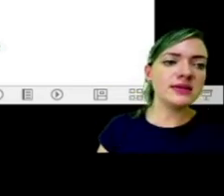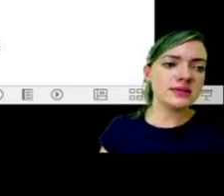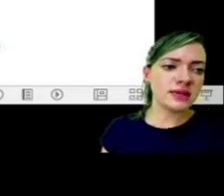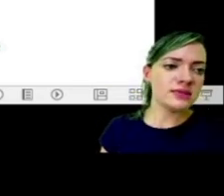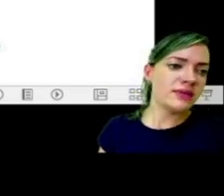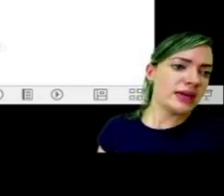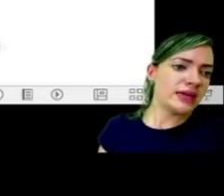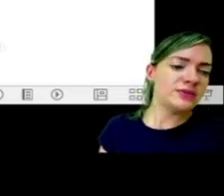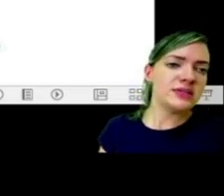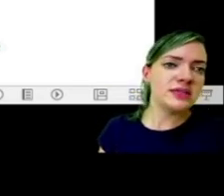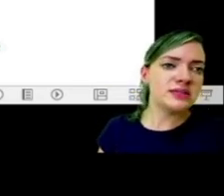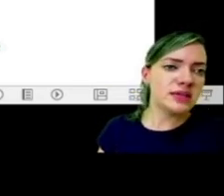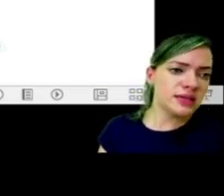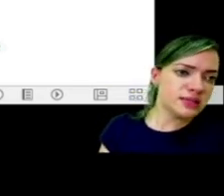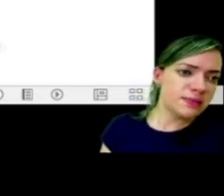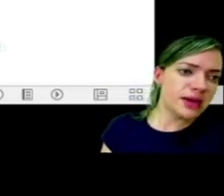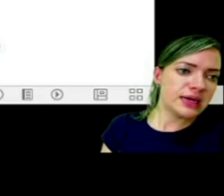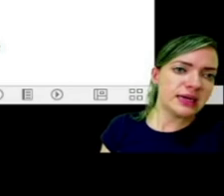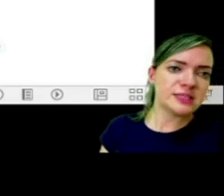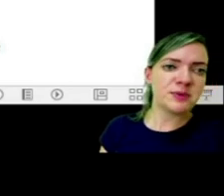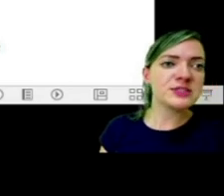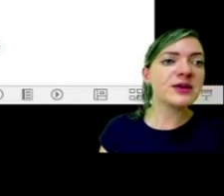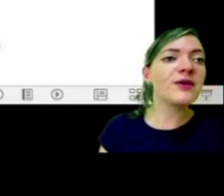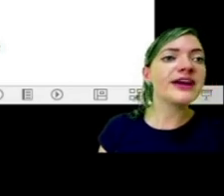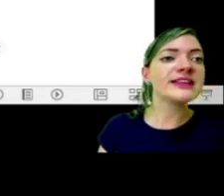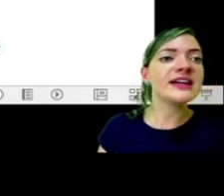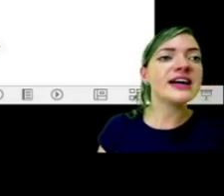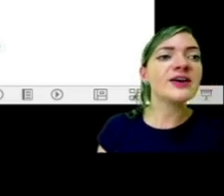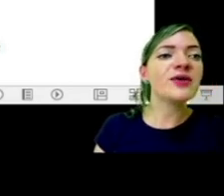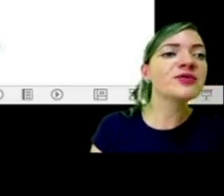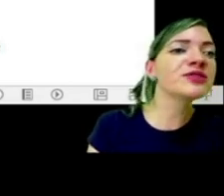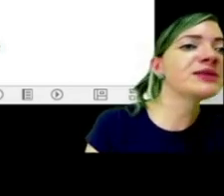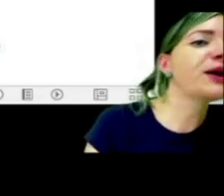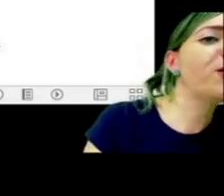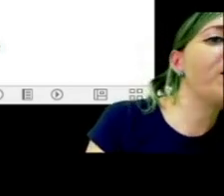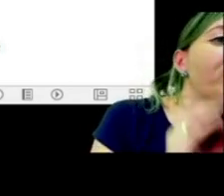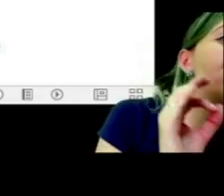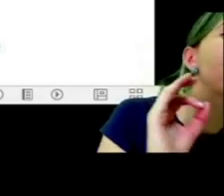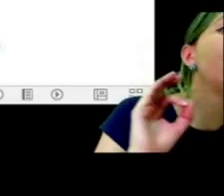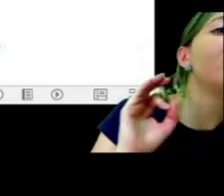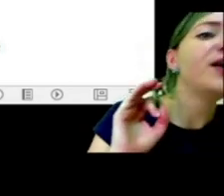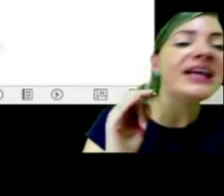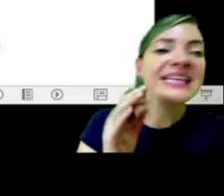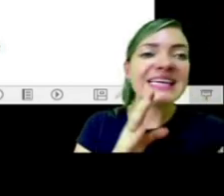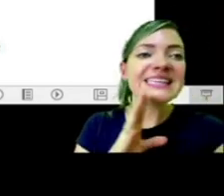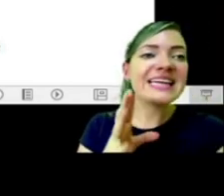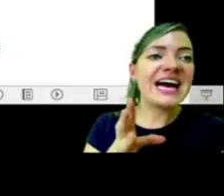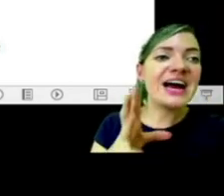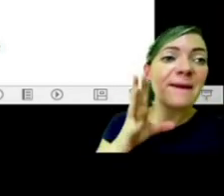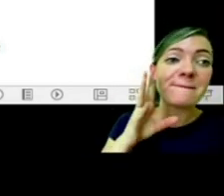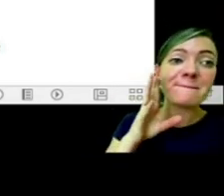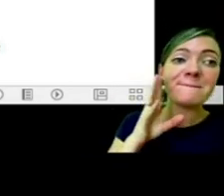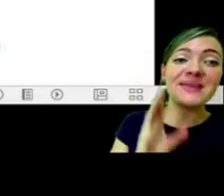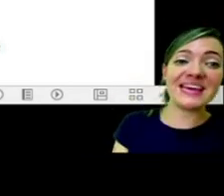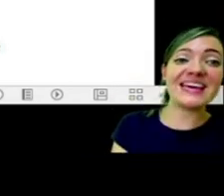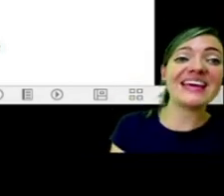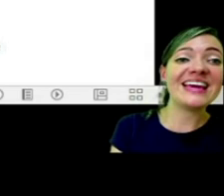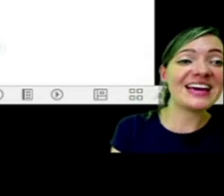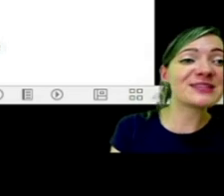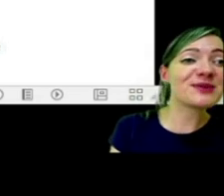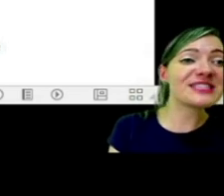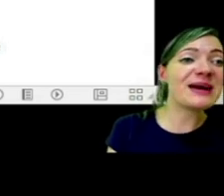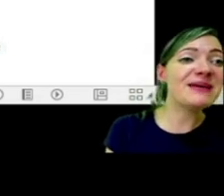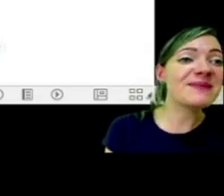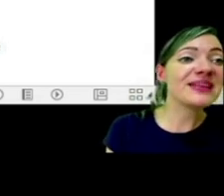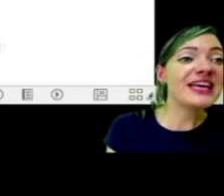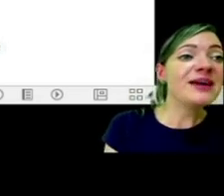entre 5 e 6. Vai lá no 5 e 6 e marca a resposta correta. Qual que você marcou? Marcou, marcou? Letra B,